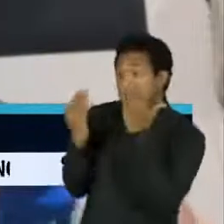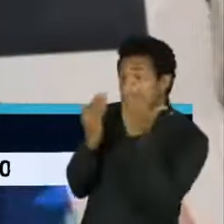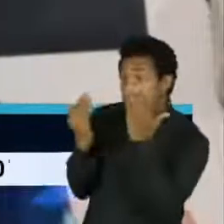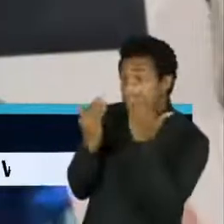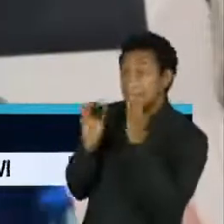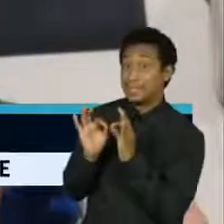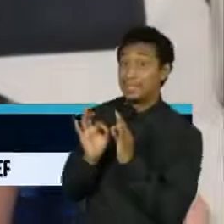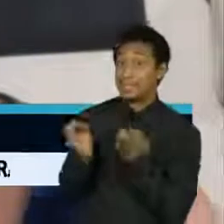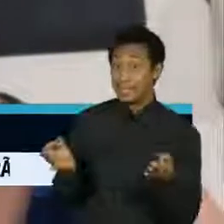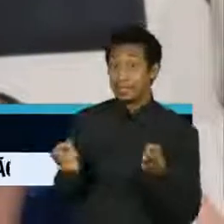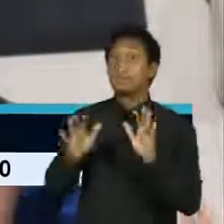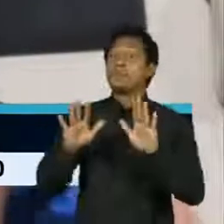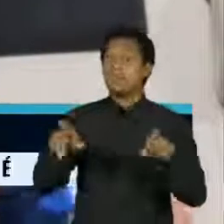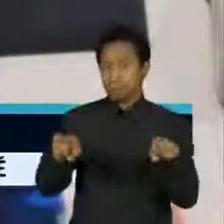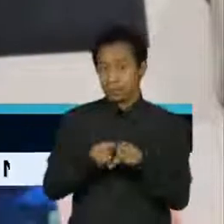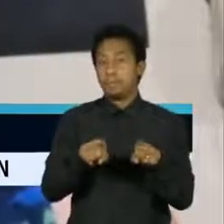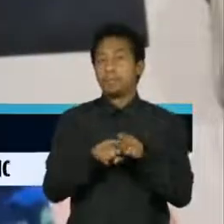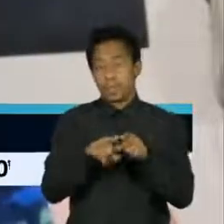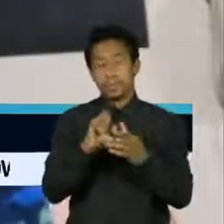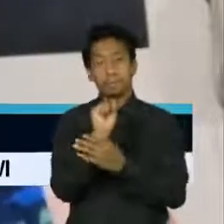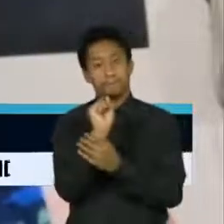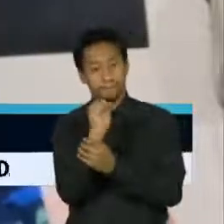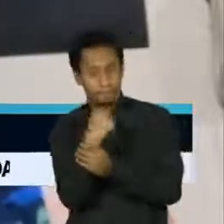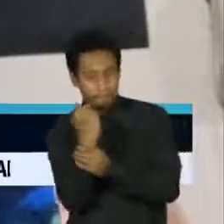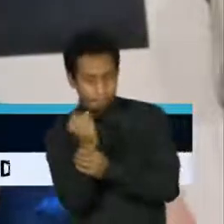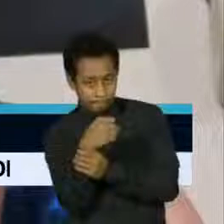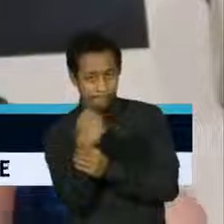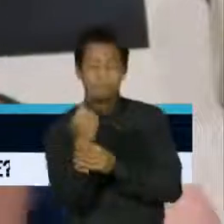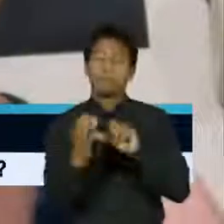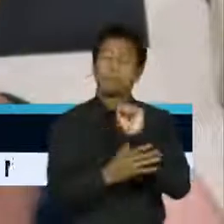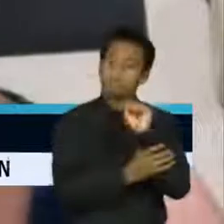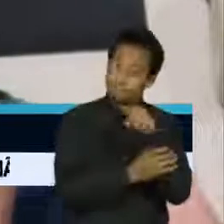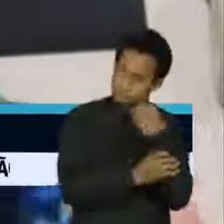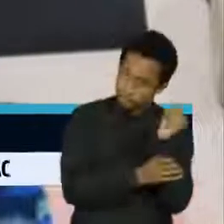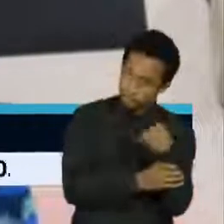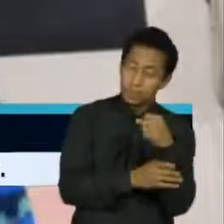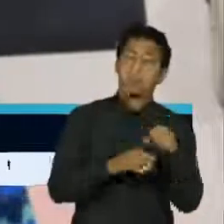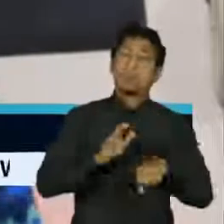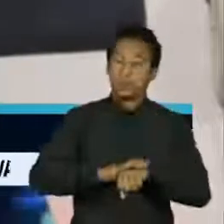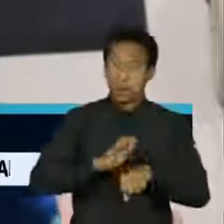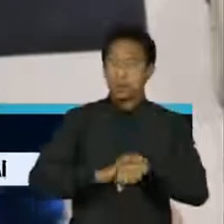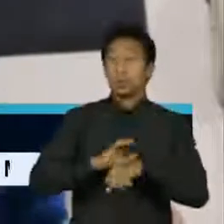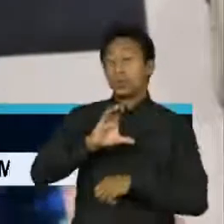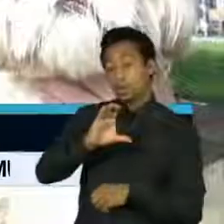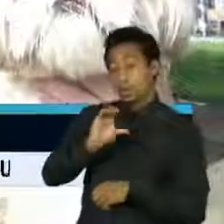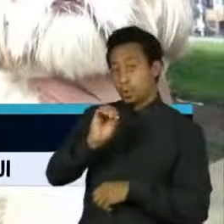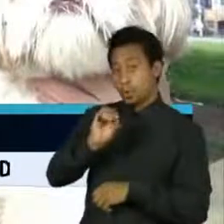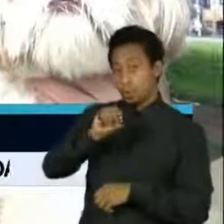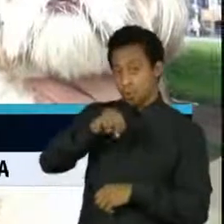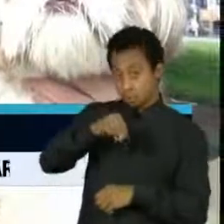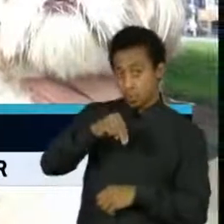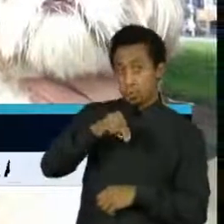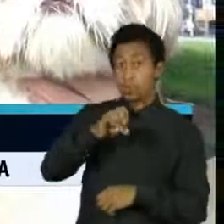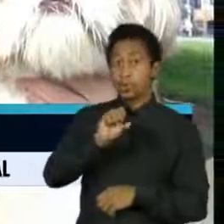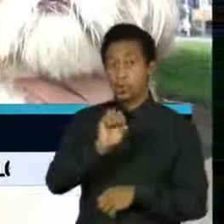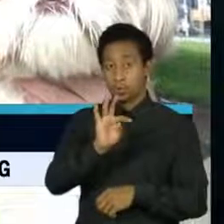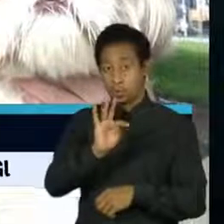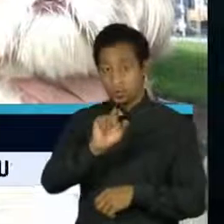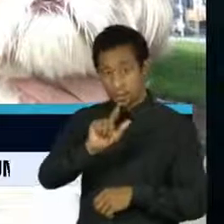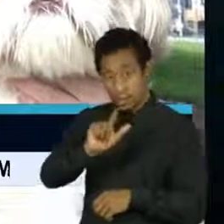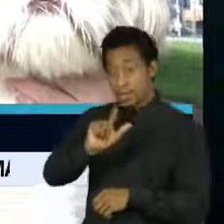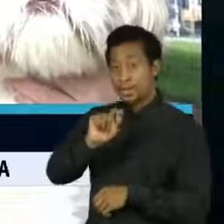Eu faço microfisioterapia, eu faço constelação, eu faço a